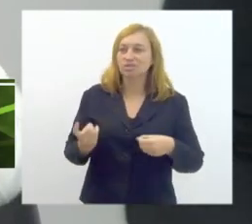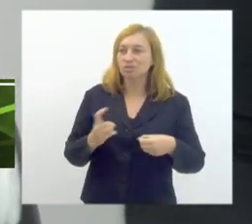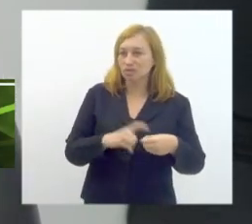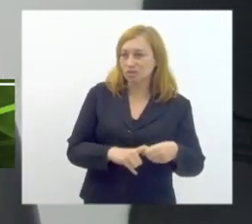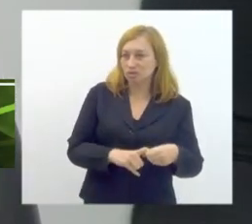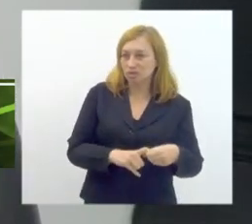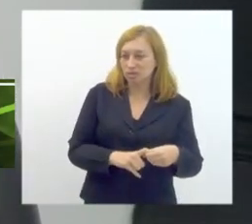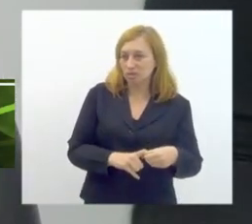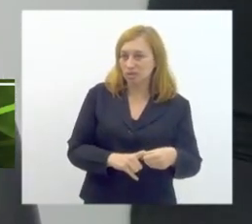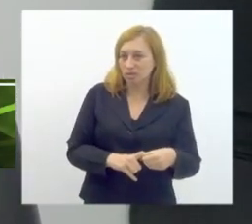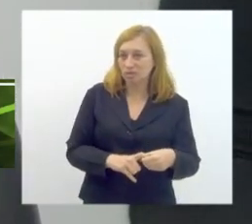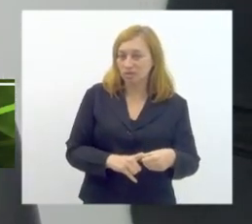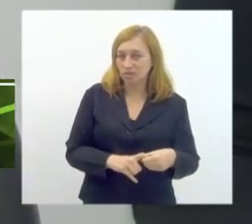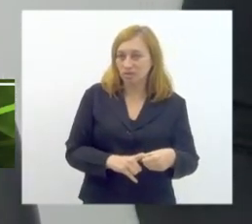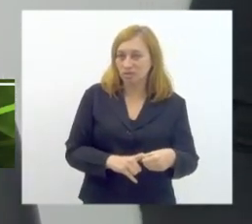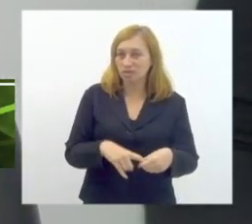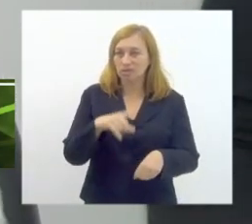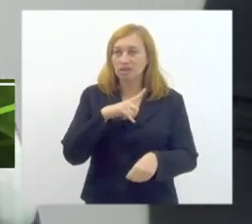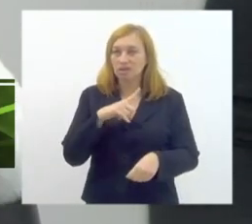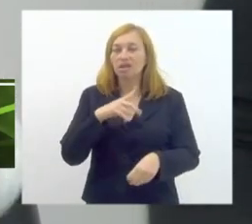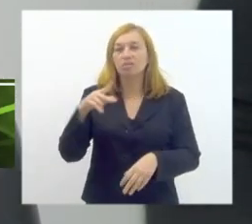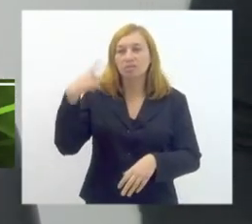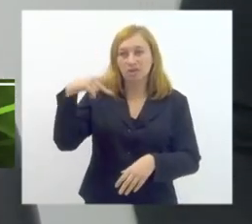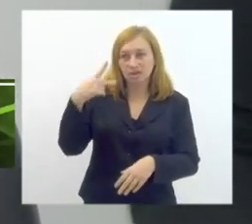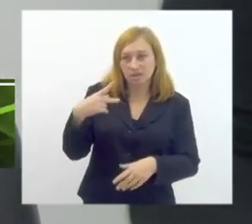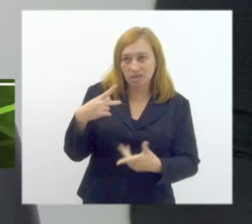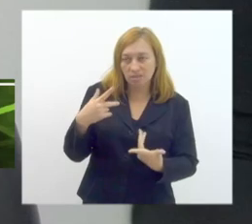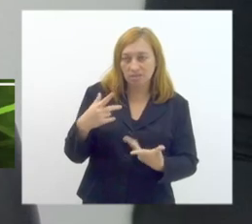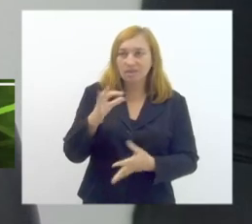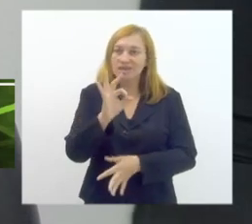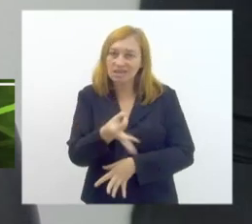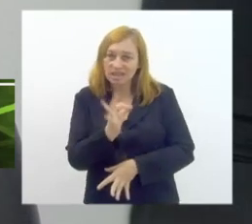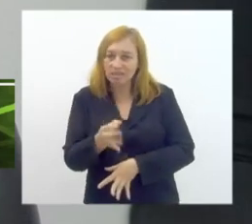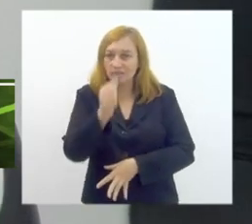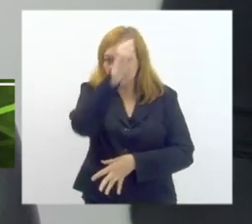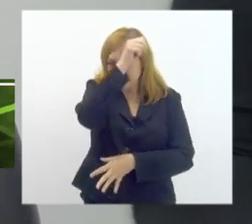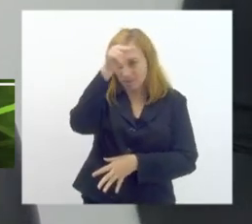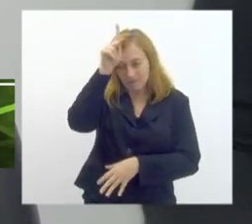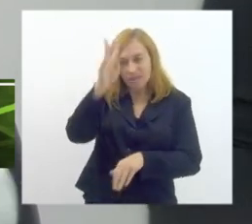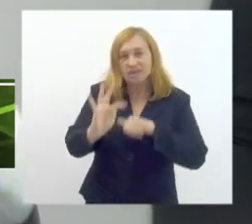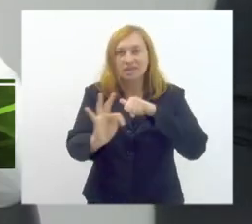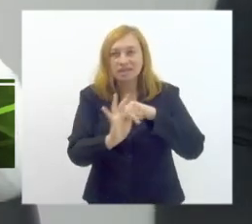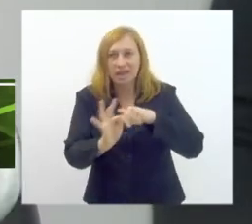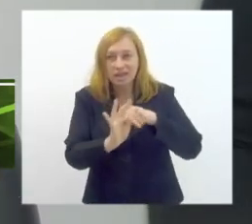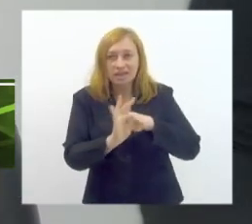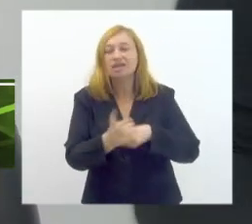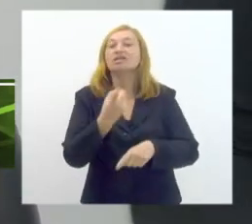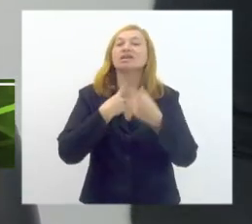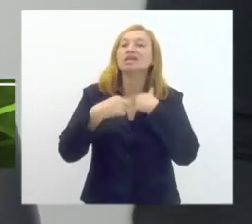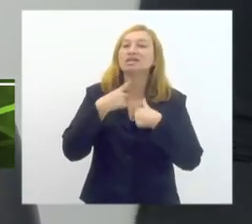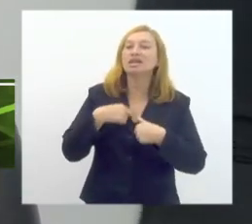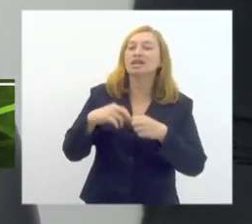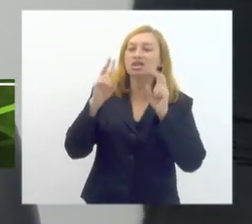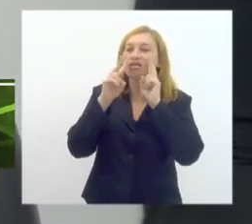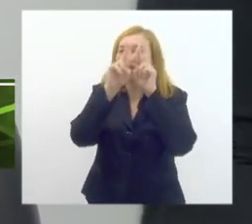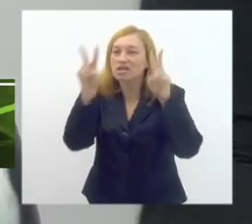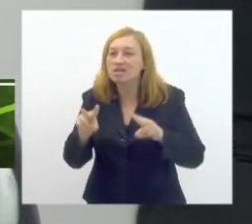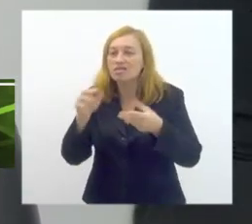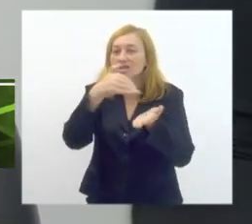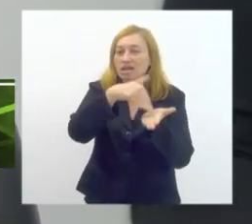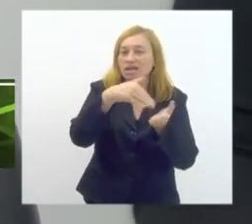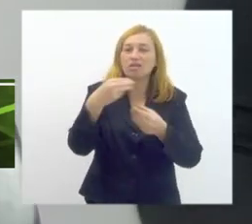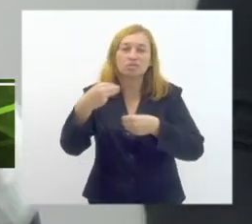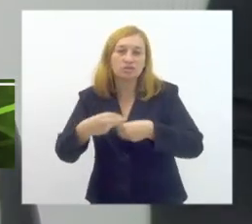existe politicamente por conta dos prefeitos, tecnicamente é a vontade e a visão que os secretários